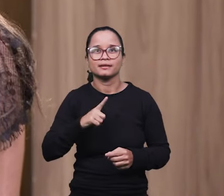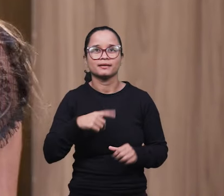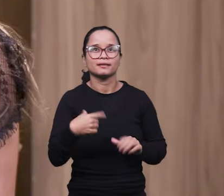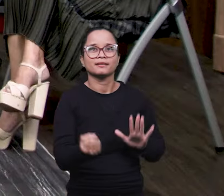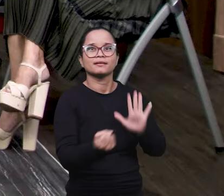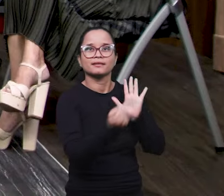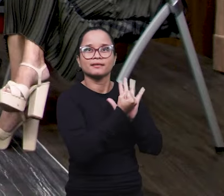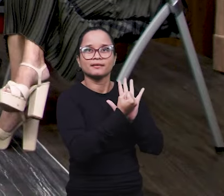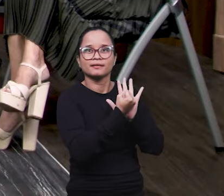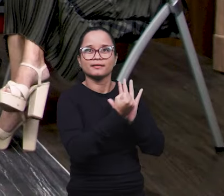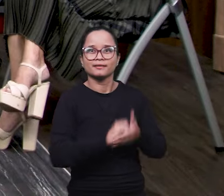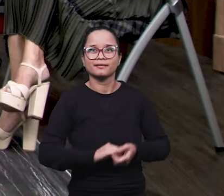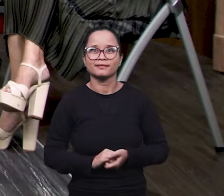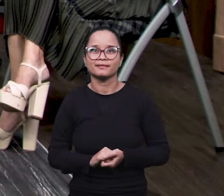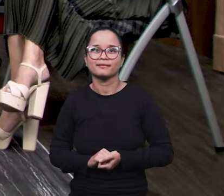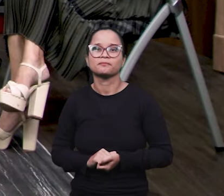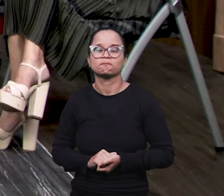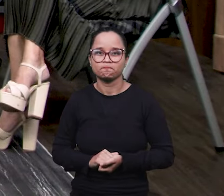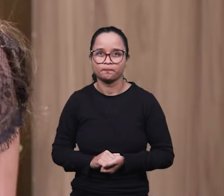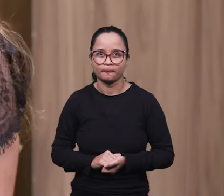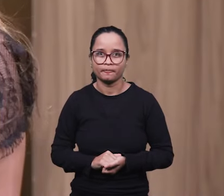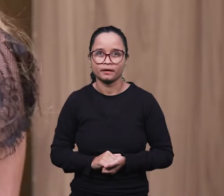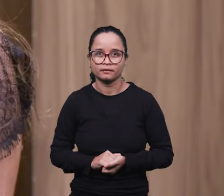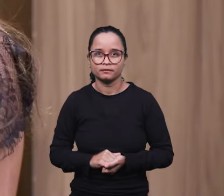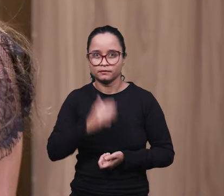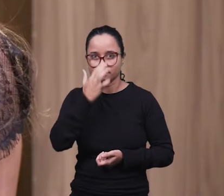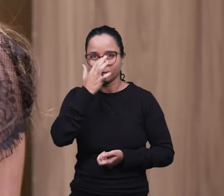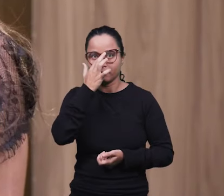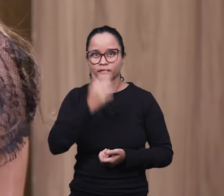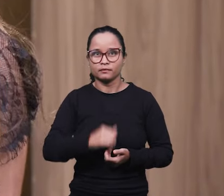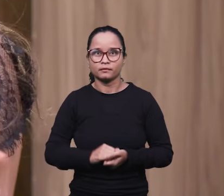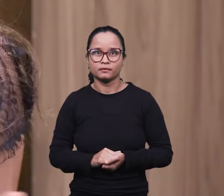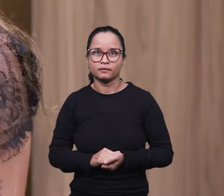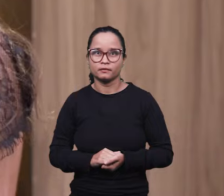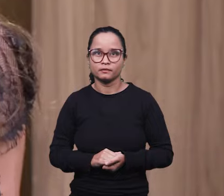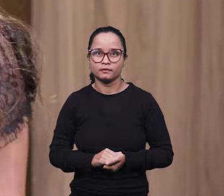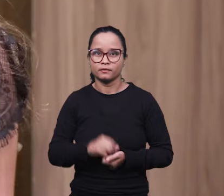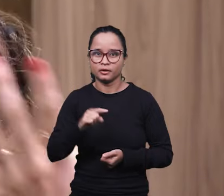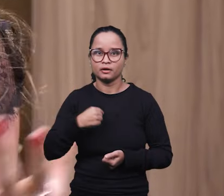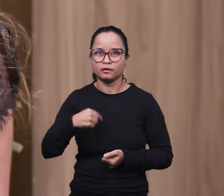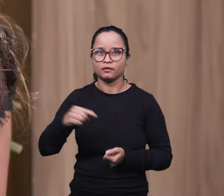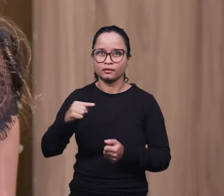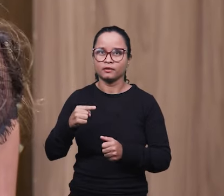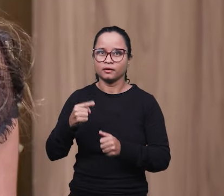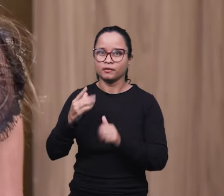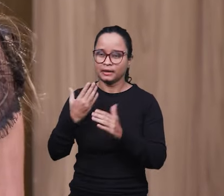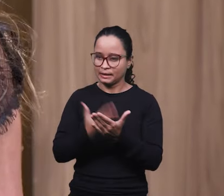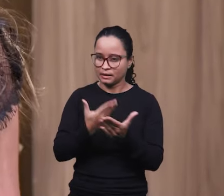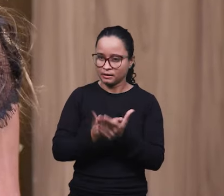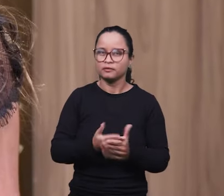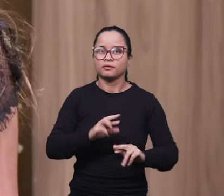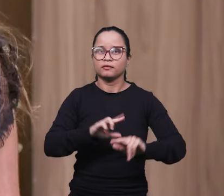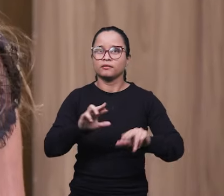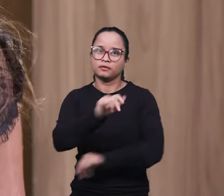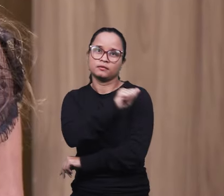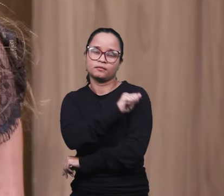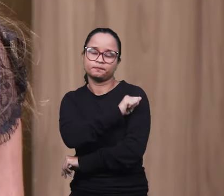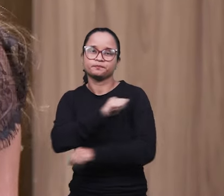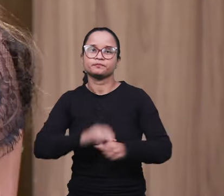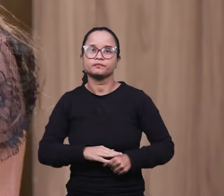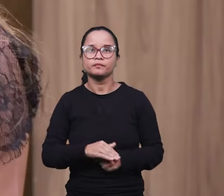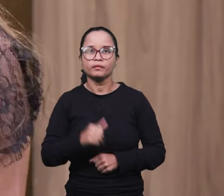EUA contar ridim claro que Eh eu então eu tinha na aula e e eu tava na na aula com vários alunos tinha uma menina